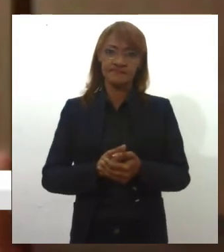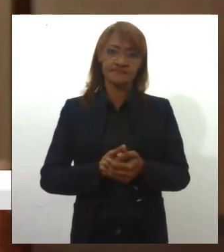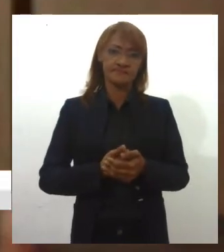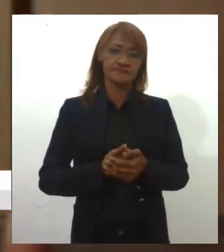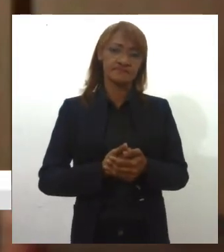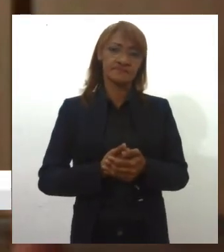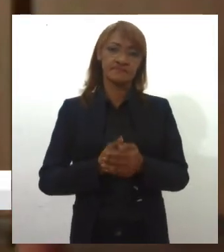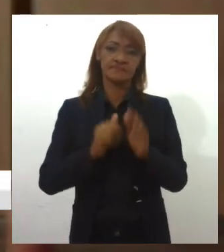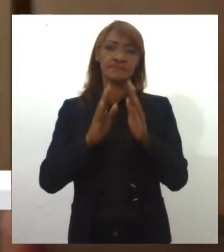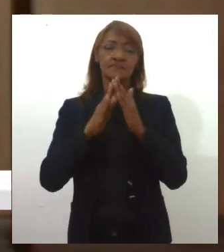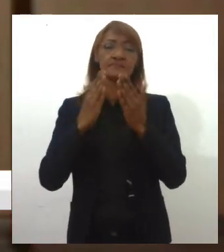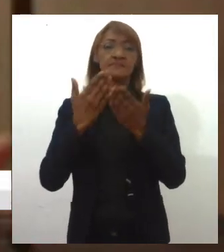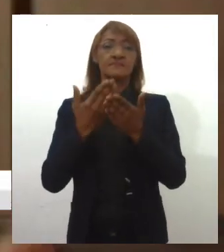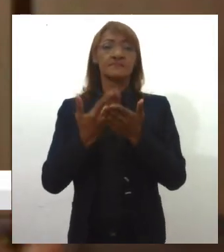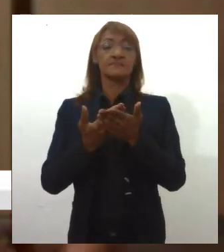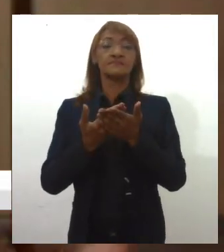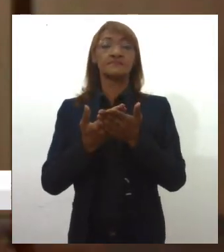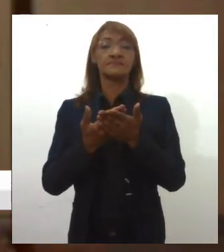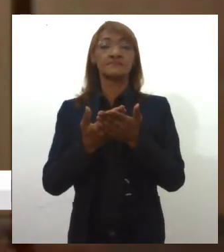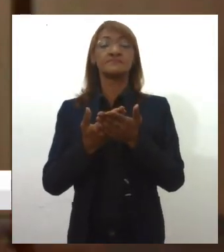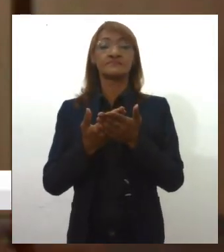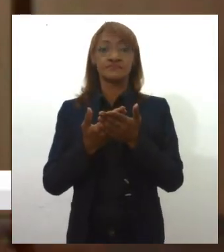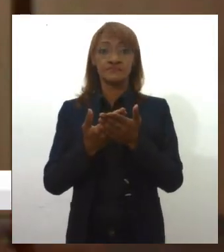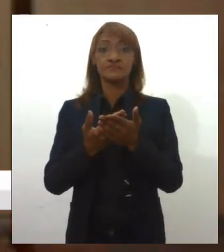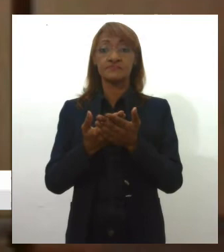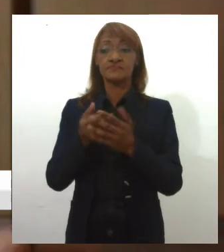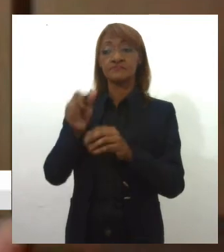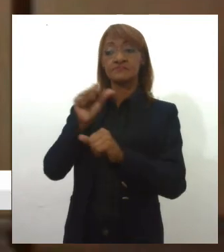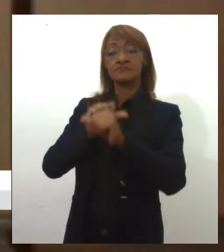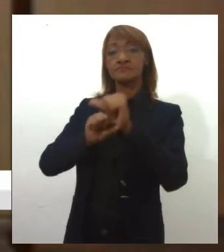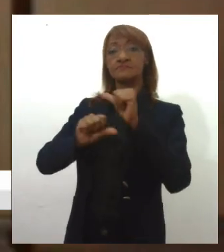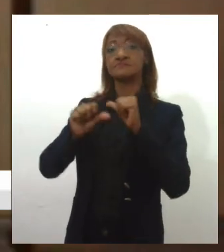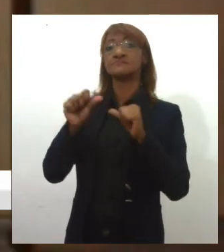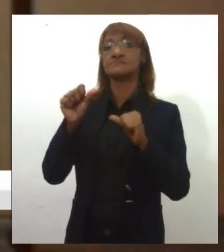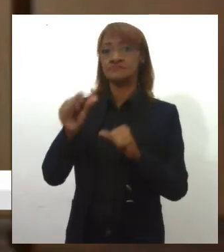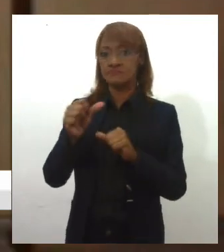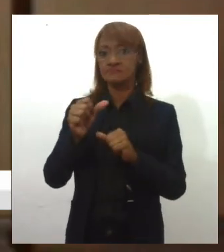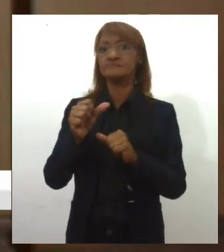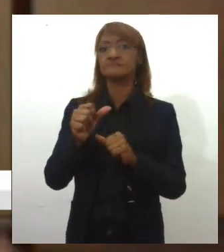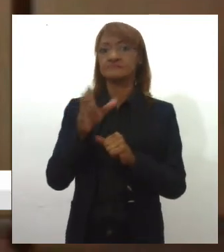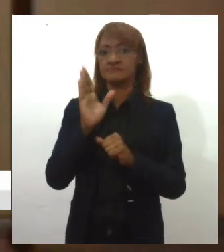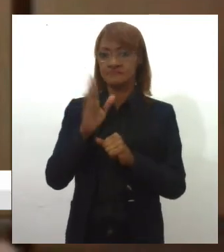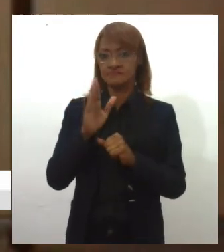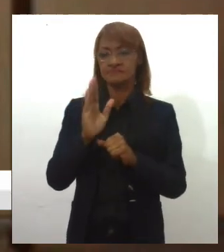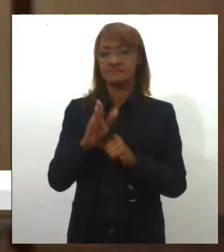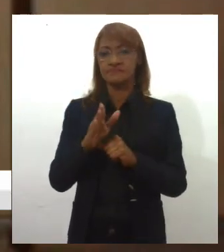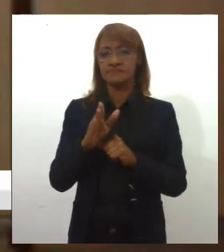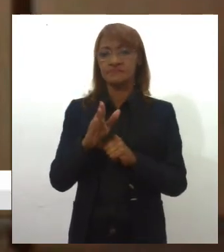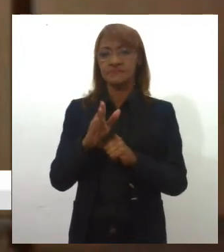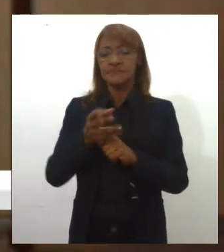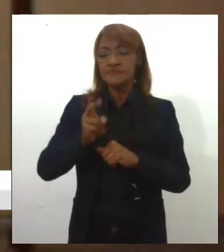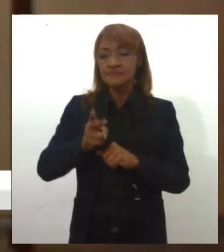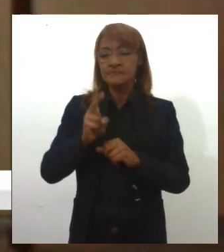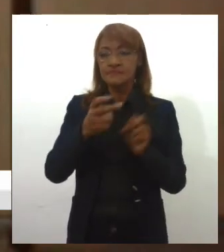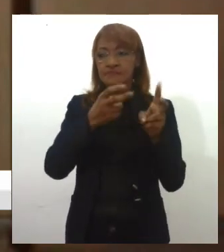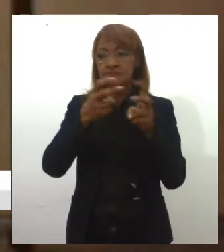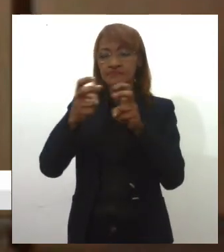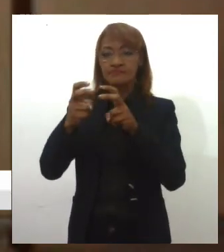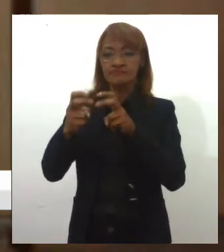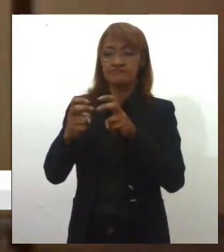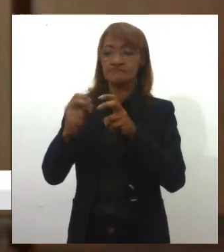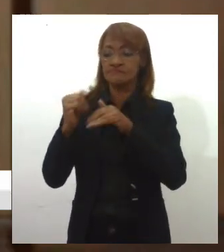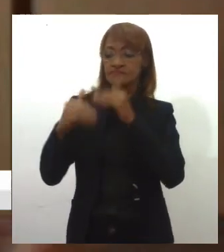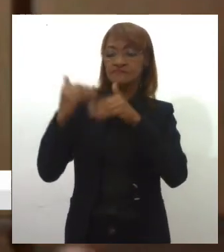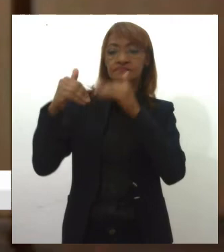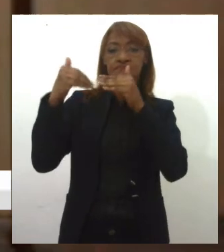a escola tem mudado muito, os currículos têm mudado muito e têm tentado se aproximar cada vez mais desse panorama que a